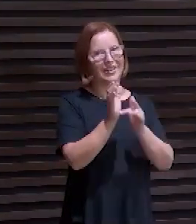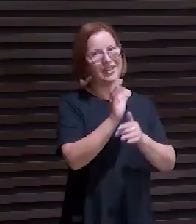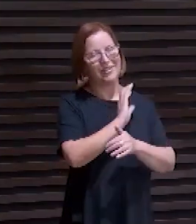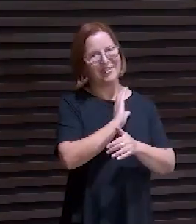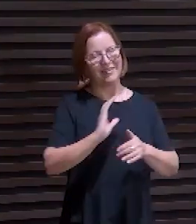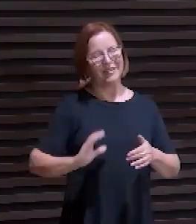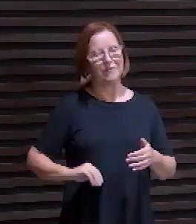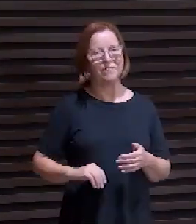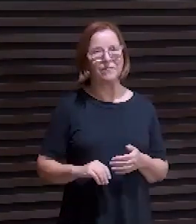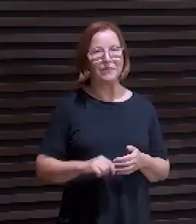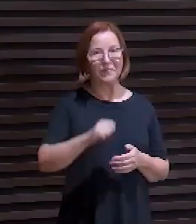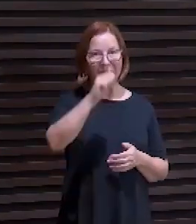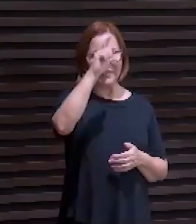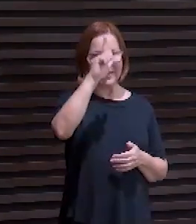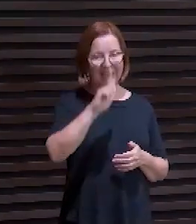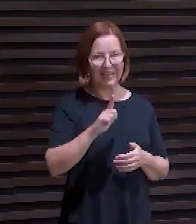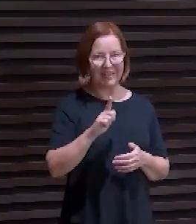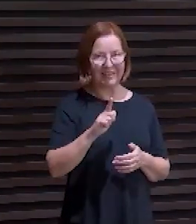Gálatas capítulo 4,